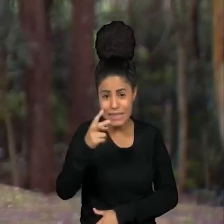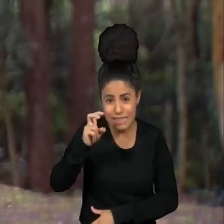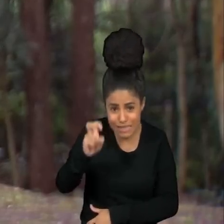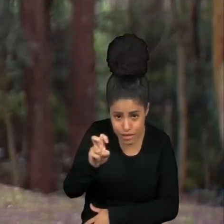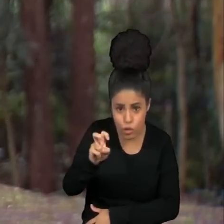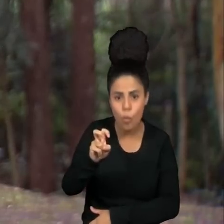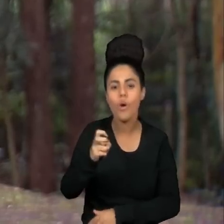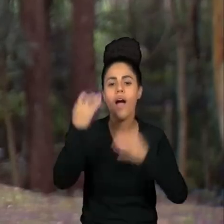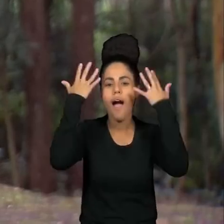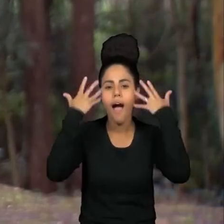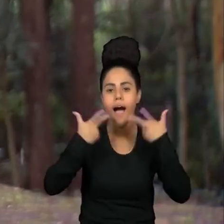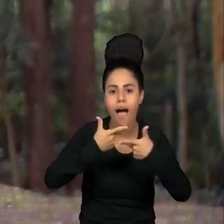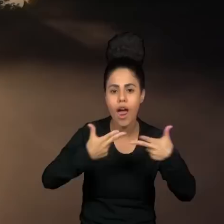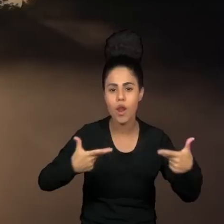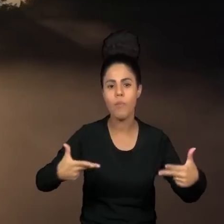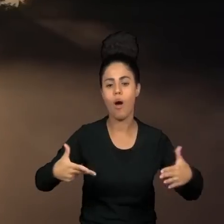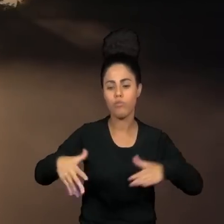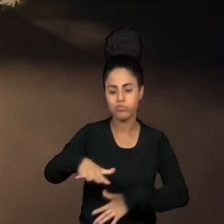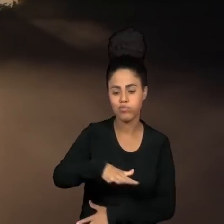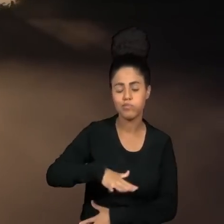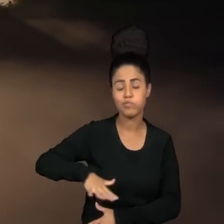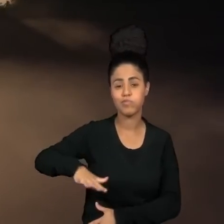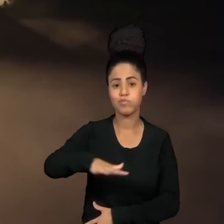animais da megafauna.